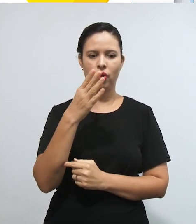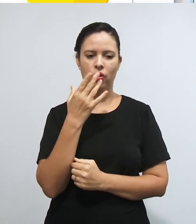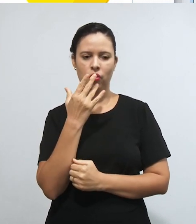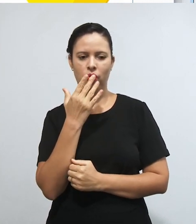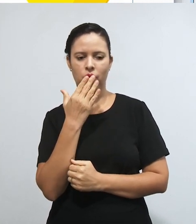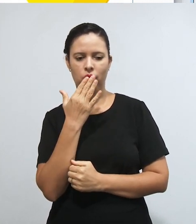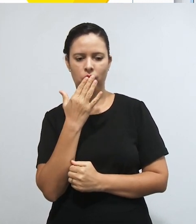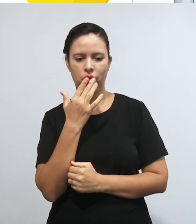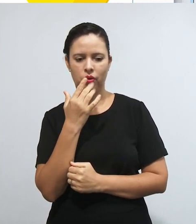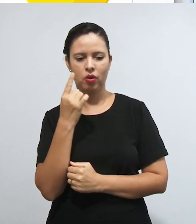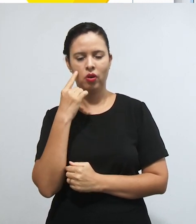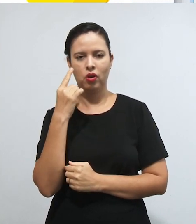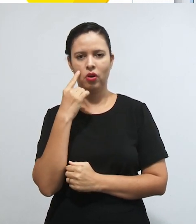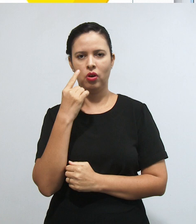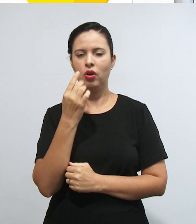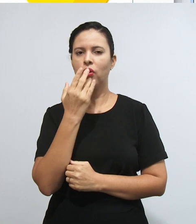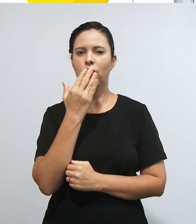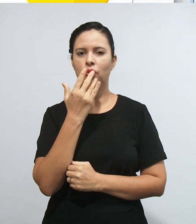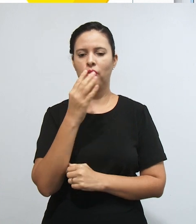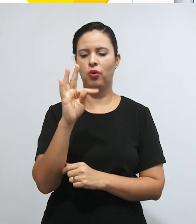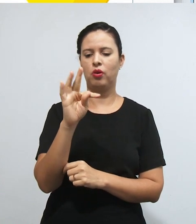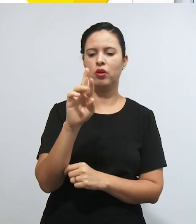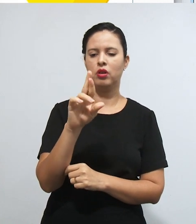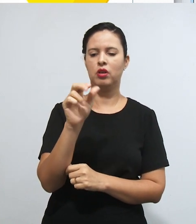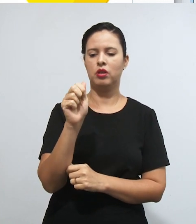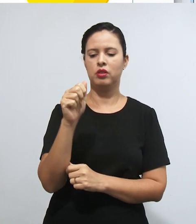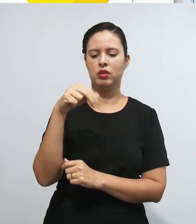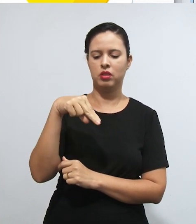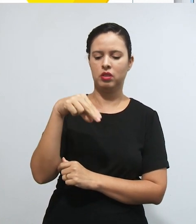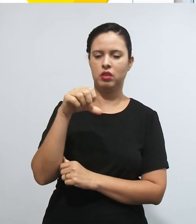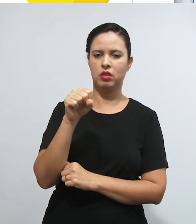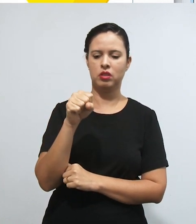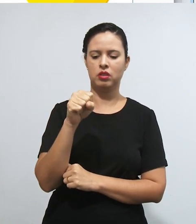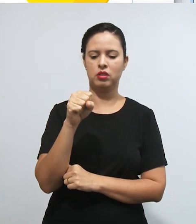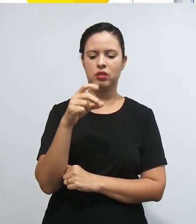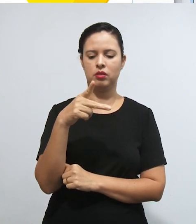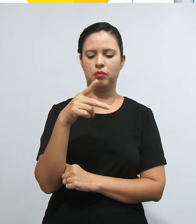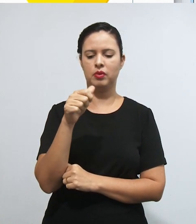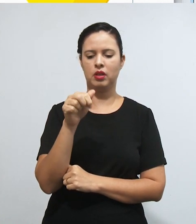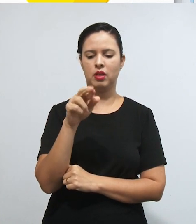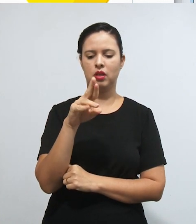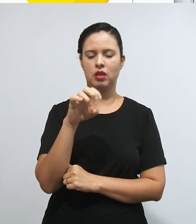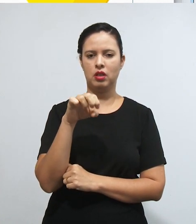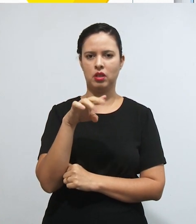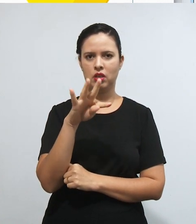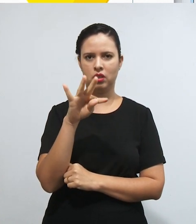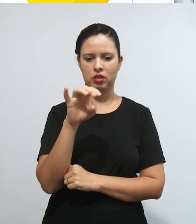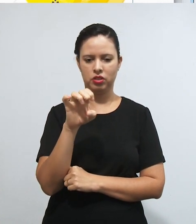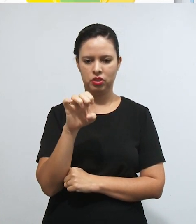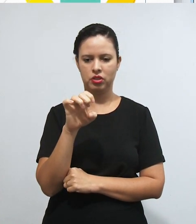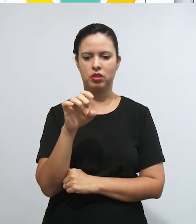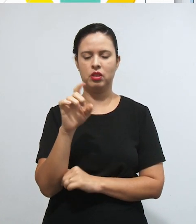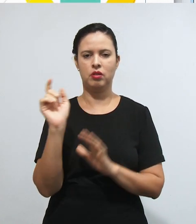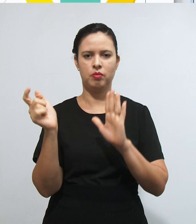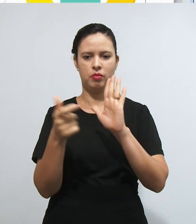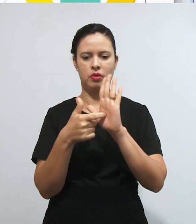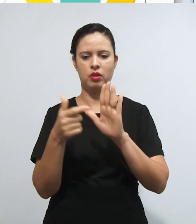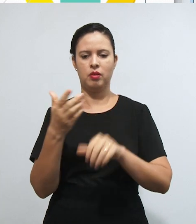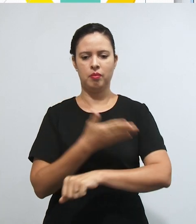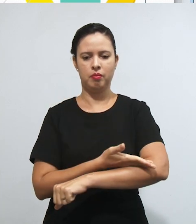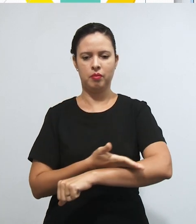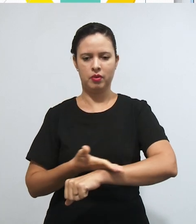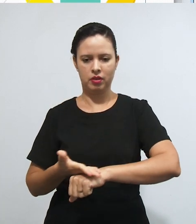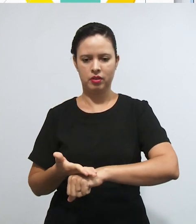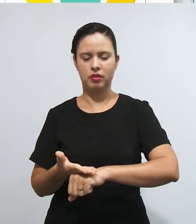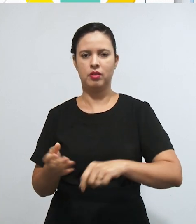E definir cor transparente, ó. Você vem aqui definir cor transparente, aí você clica na cor branca e aí ele meio que já